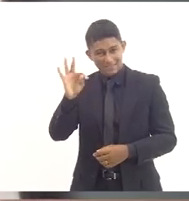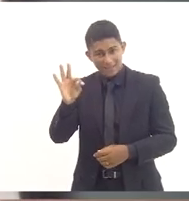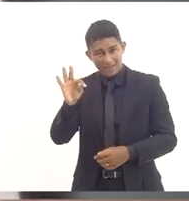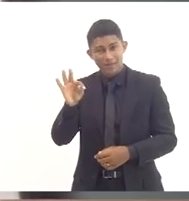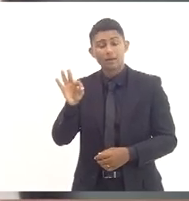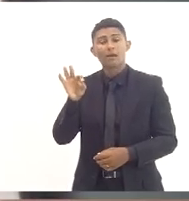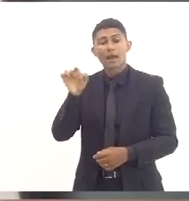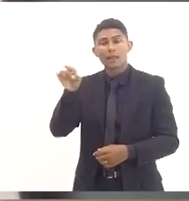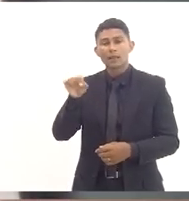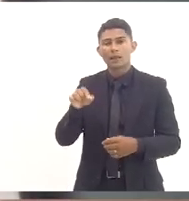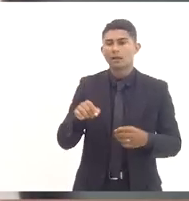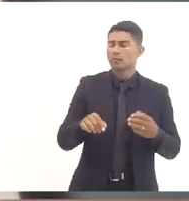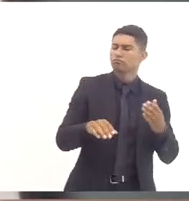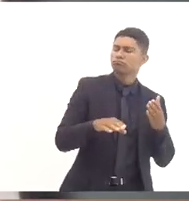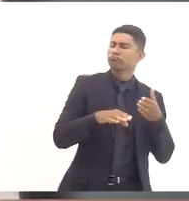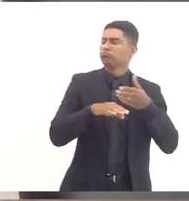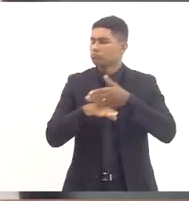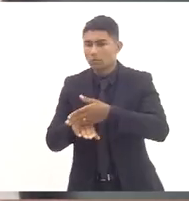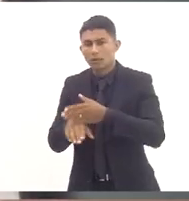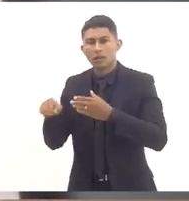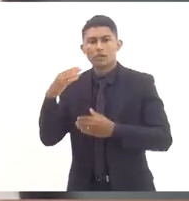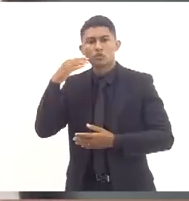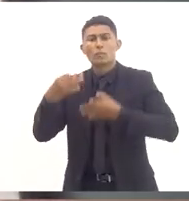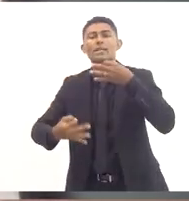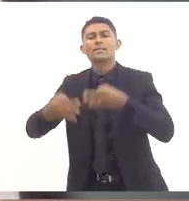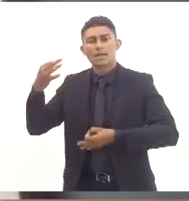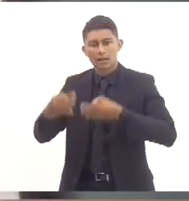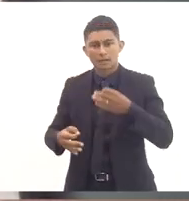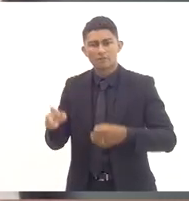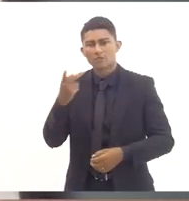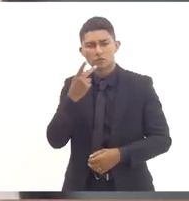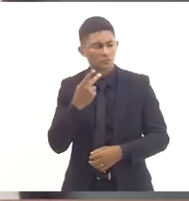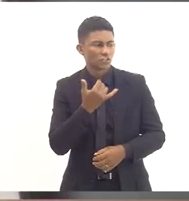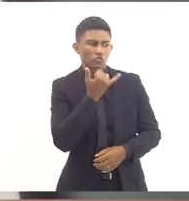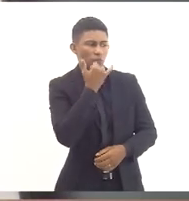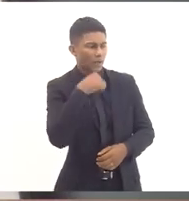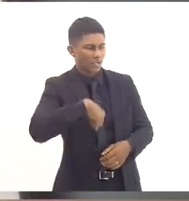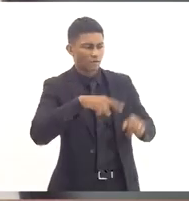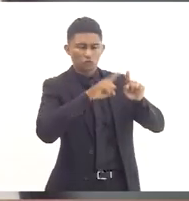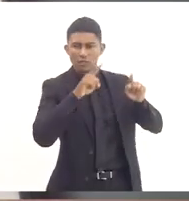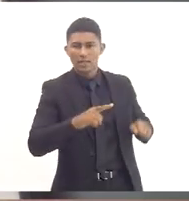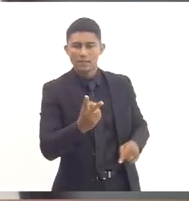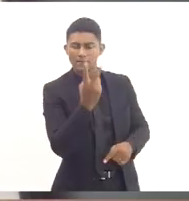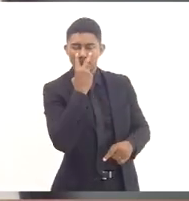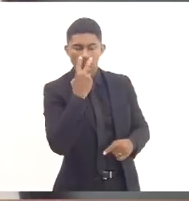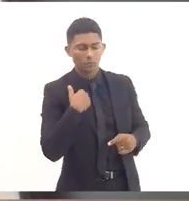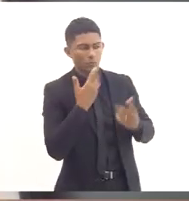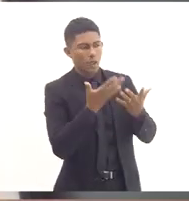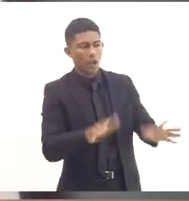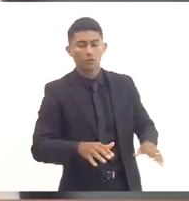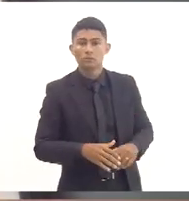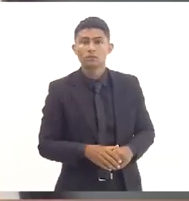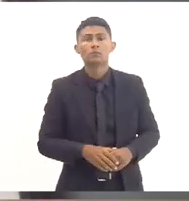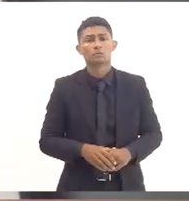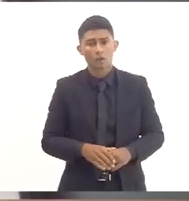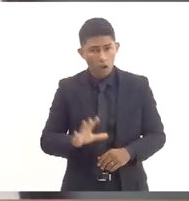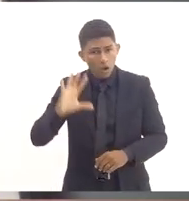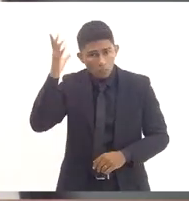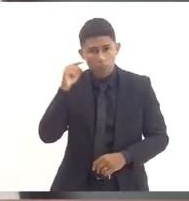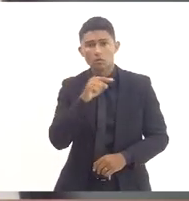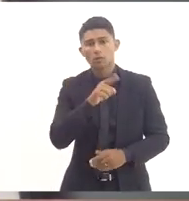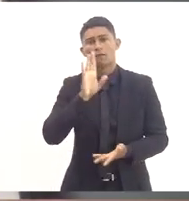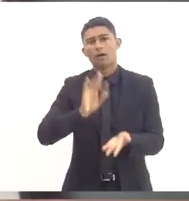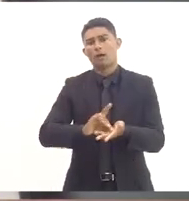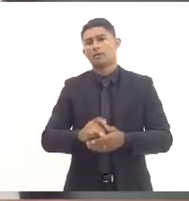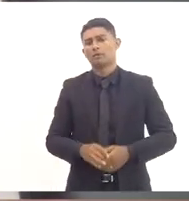então assim a primeira barreira que nós temos que transpor a barreira atitudinal eu comportamento humano é a primeira coisa porque se a gente